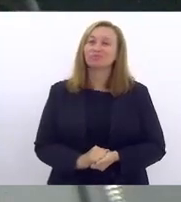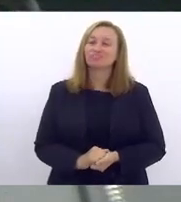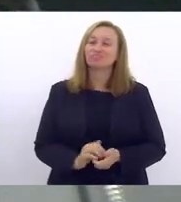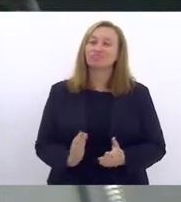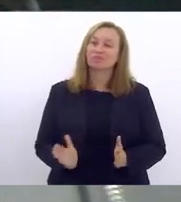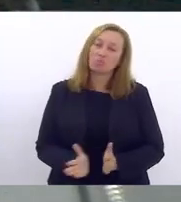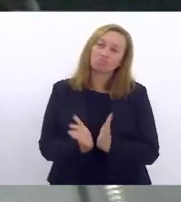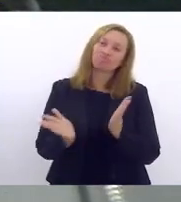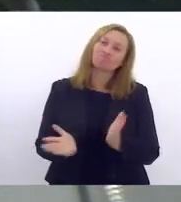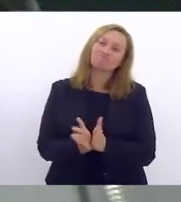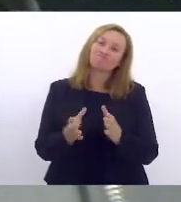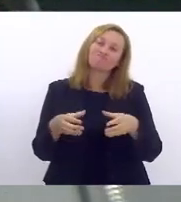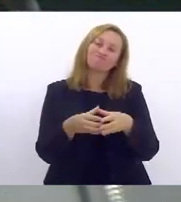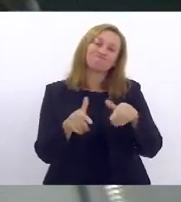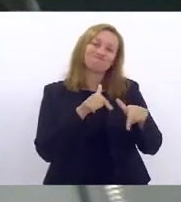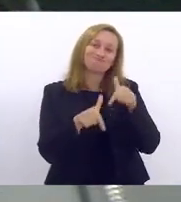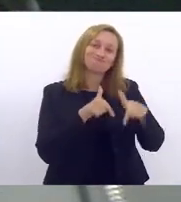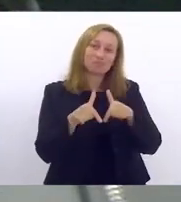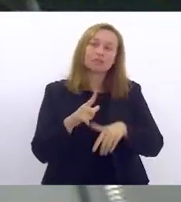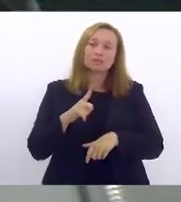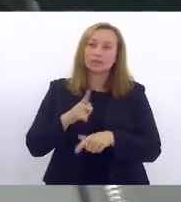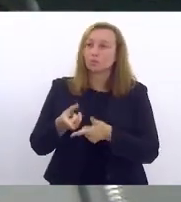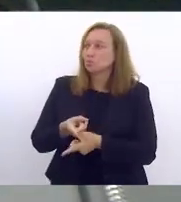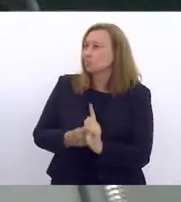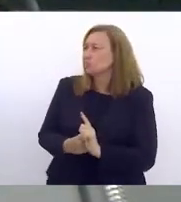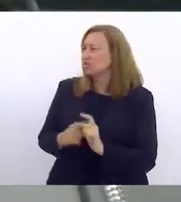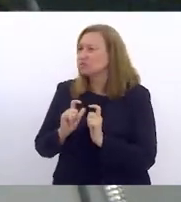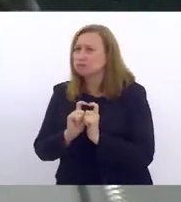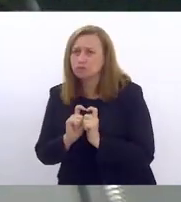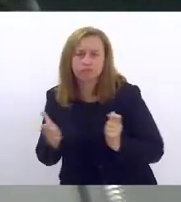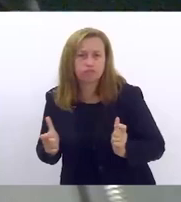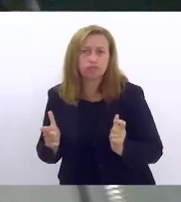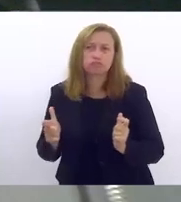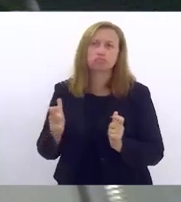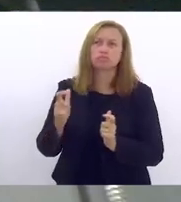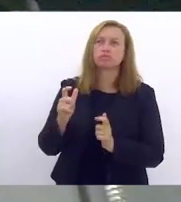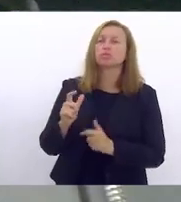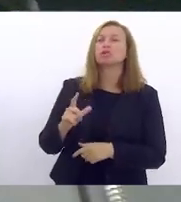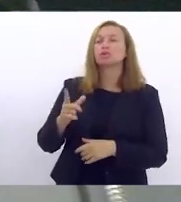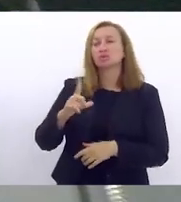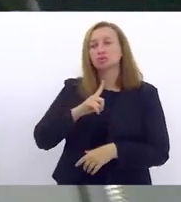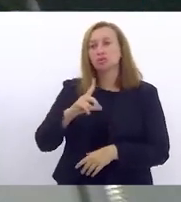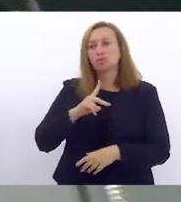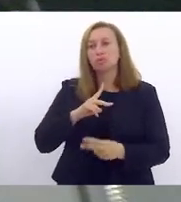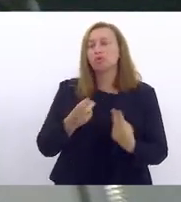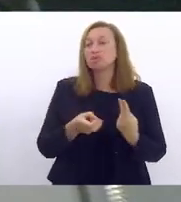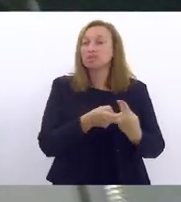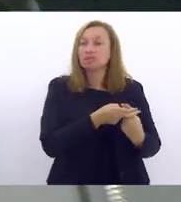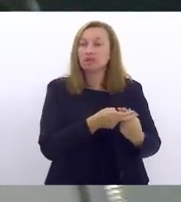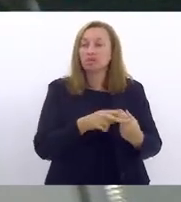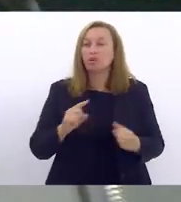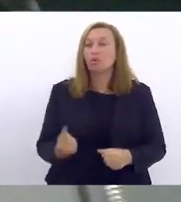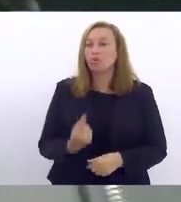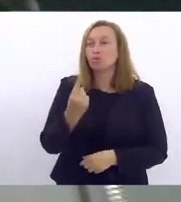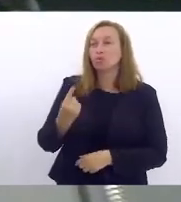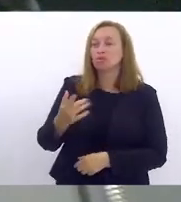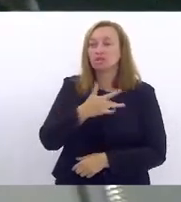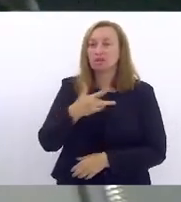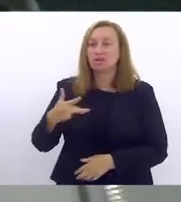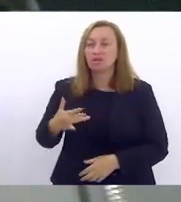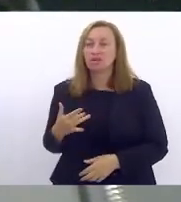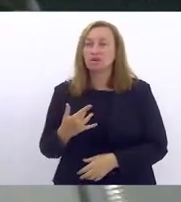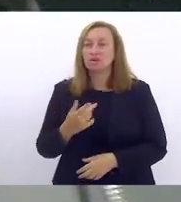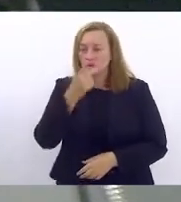empobrecida da classe trabalhadora. Então, tem uma dívida histórica do próprio Sistema Único de Saúde com esses trabalhadores que